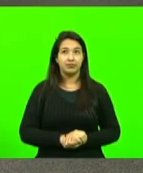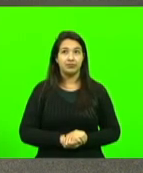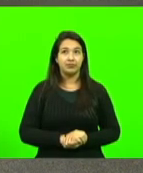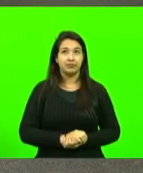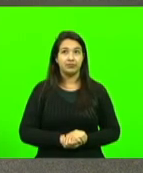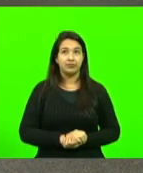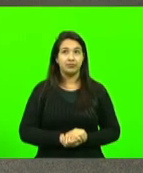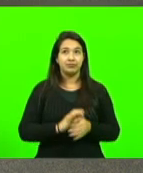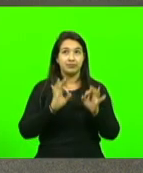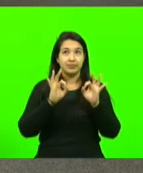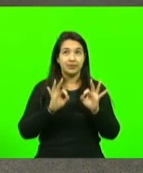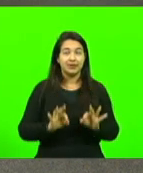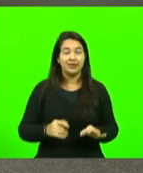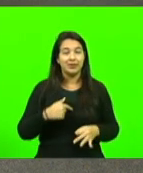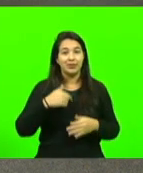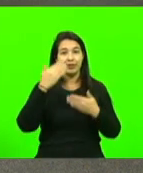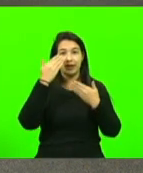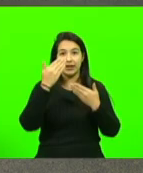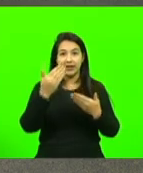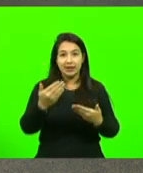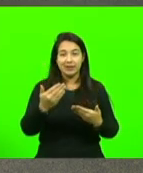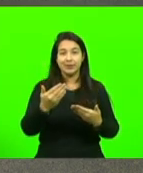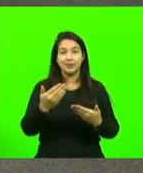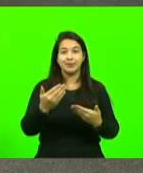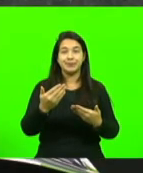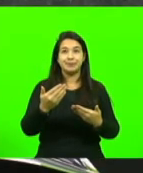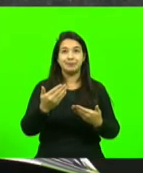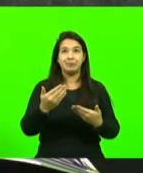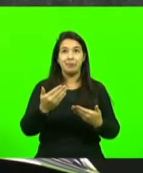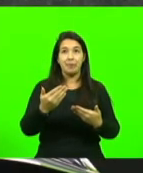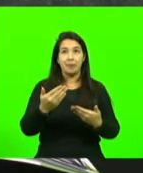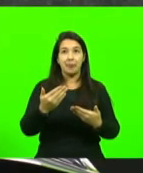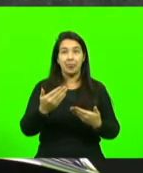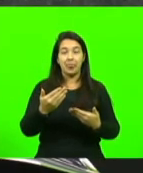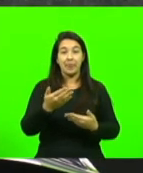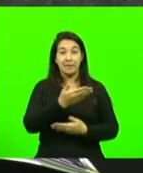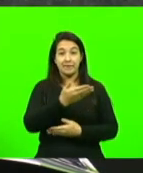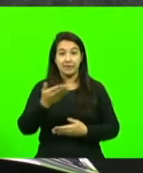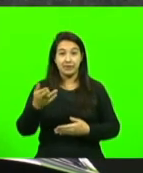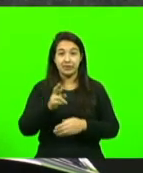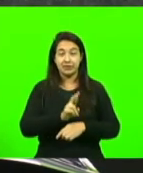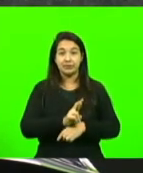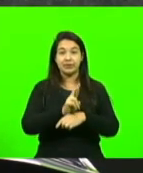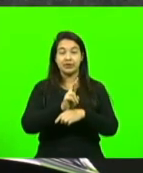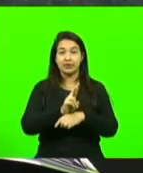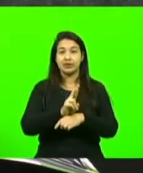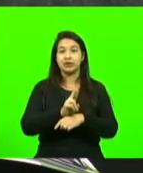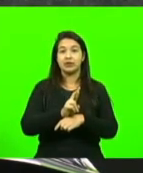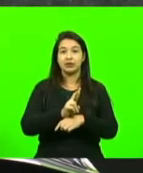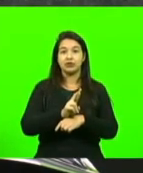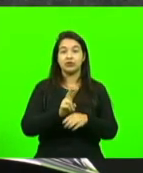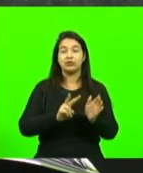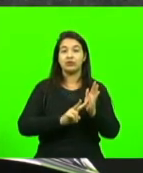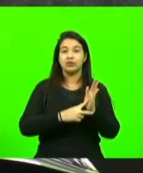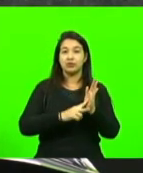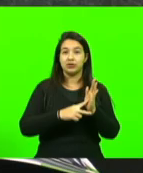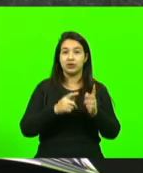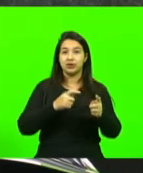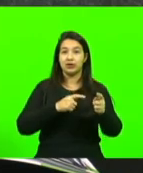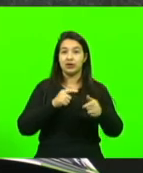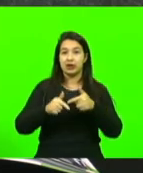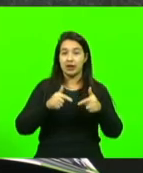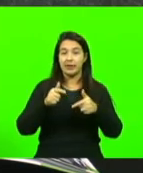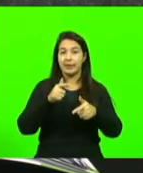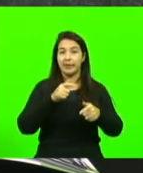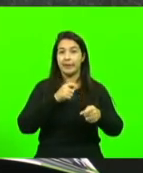certo meu meu agradecimento aos representantes e dirigentes sindicais do serviço público que